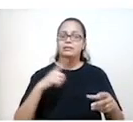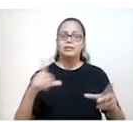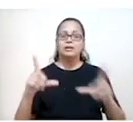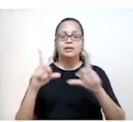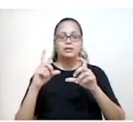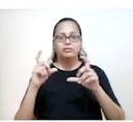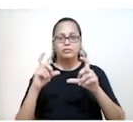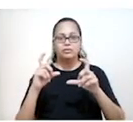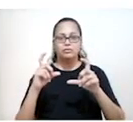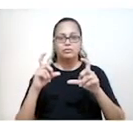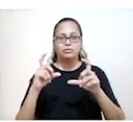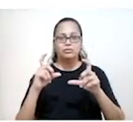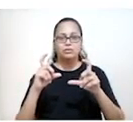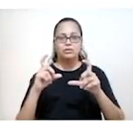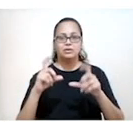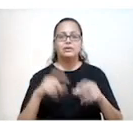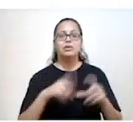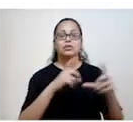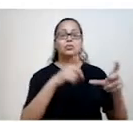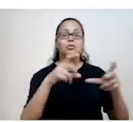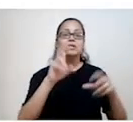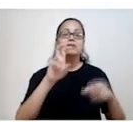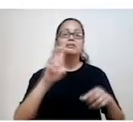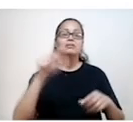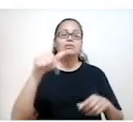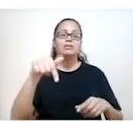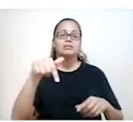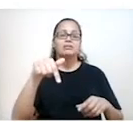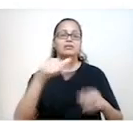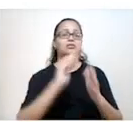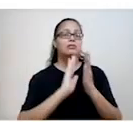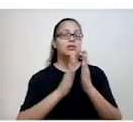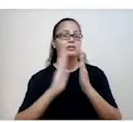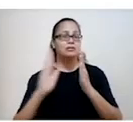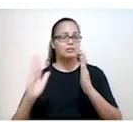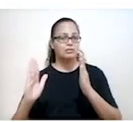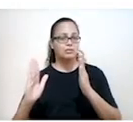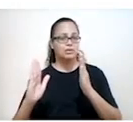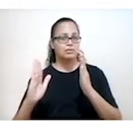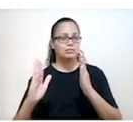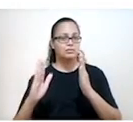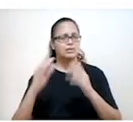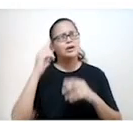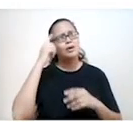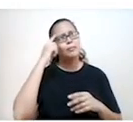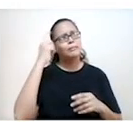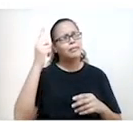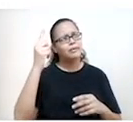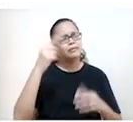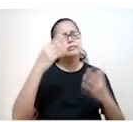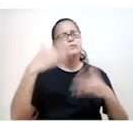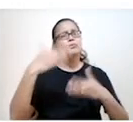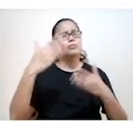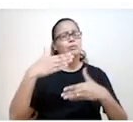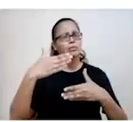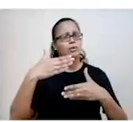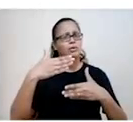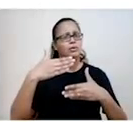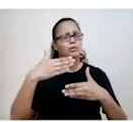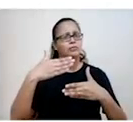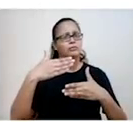tem a figura que ocupa a posição 57 nessa sequência? Imagina só a gente numa prova ou numa situação tendo